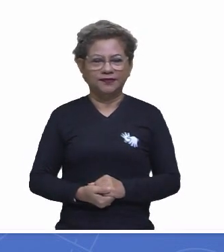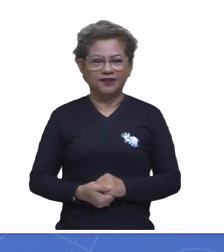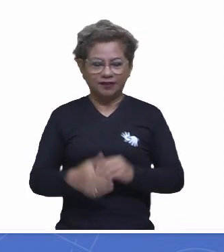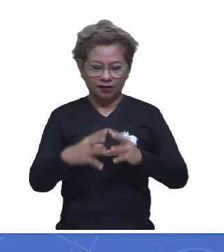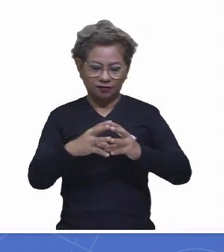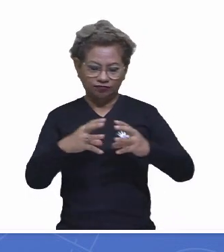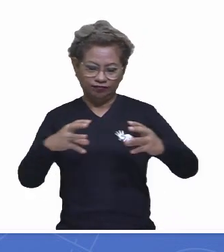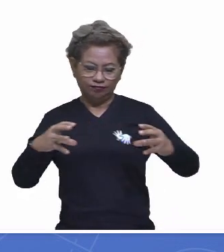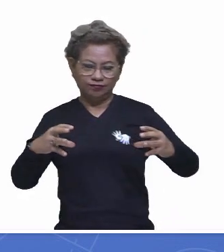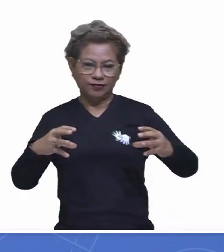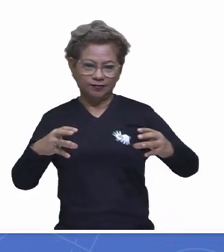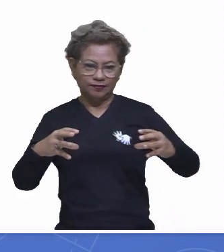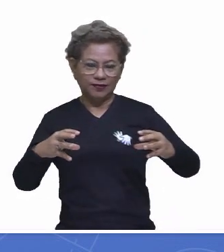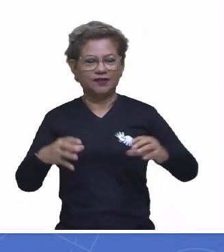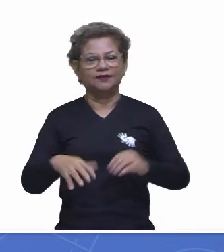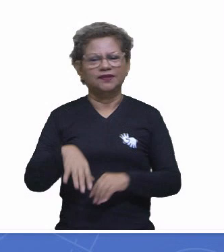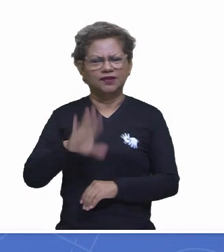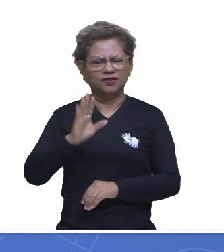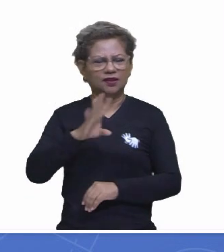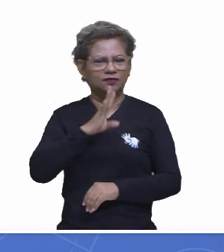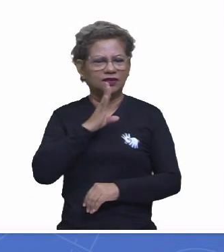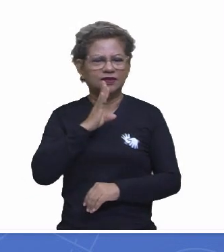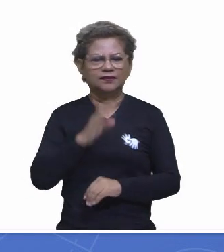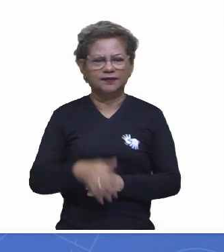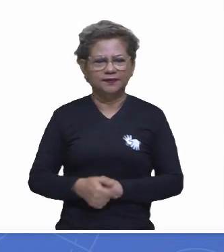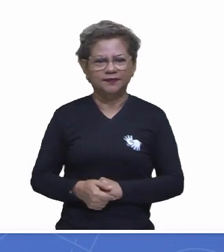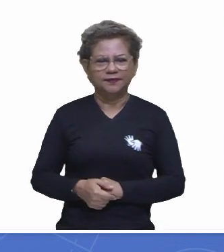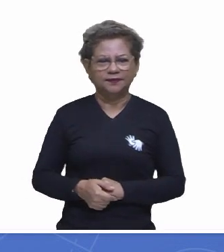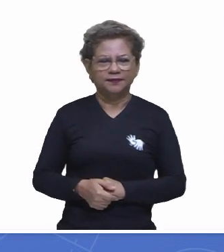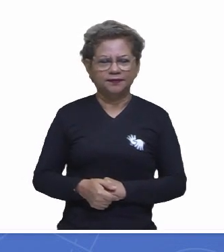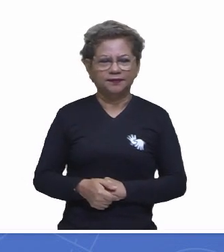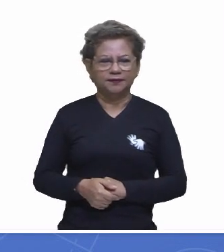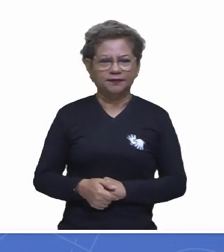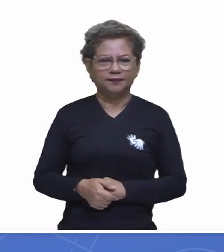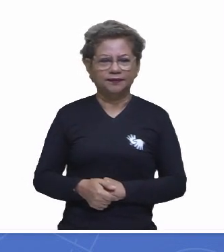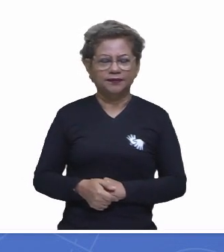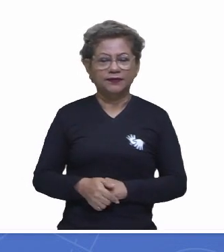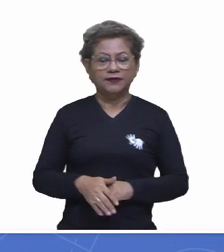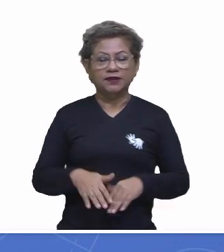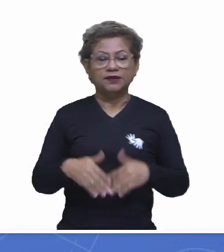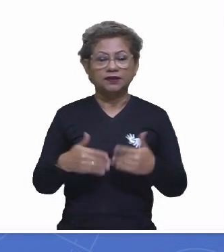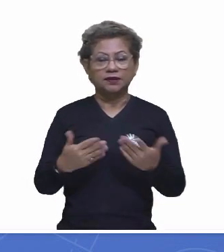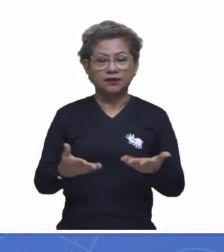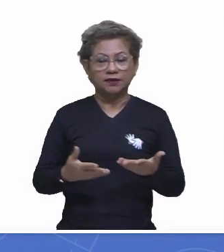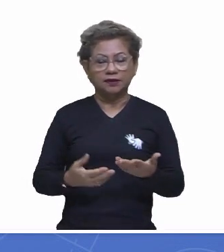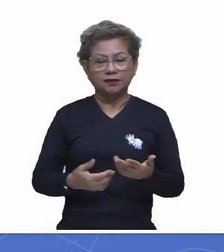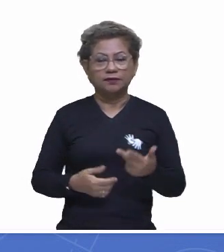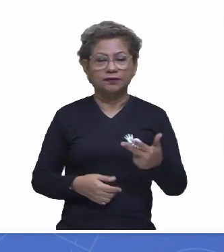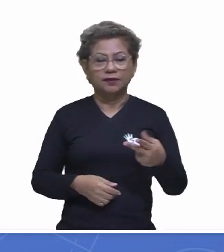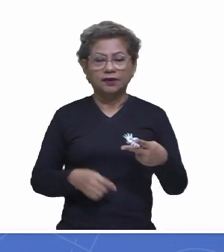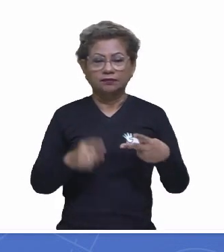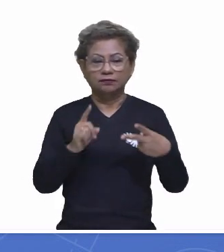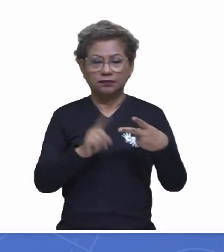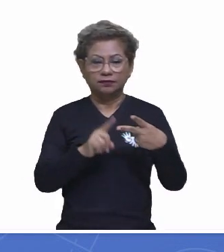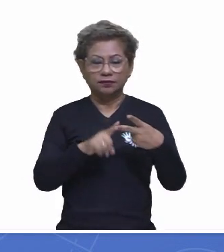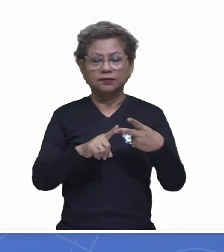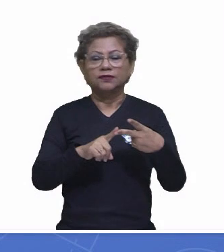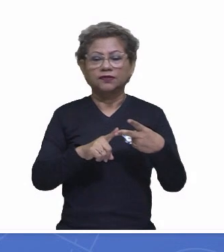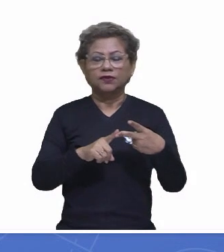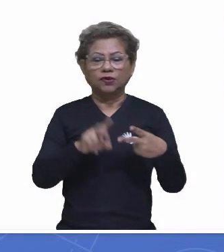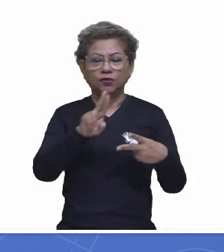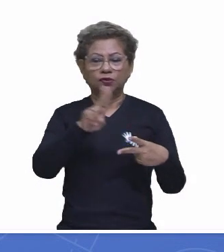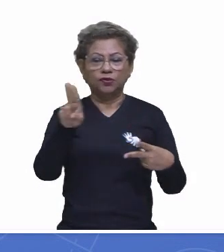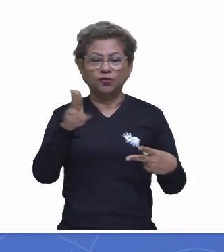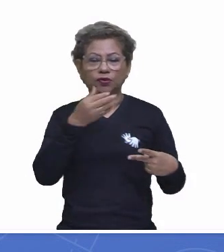mais. Solomon was having lunch with his friends last week. Então, Solomon, como é